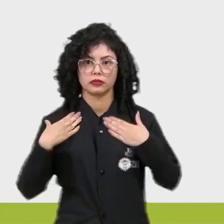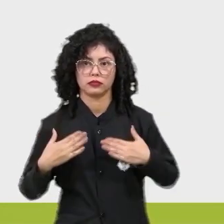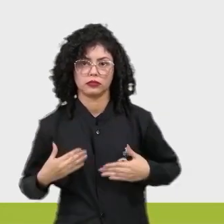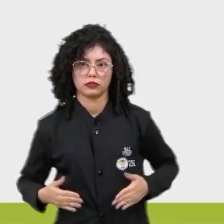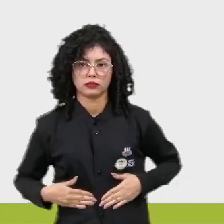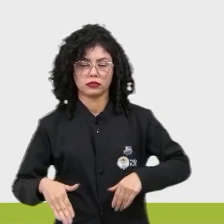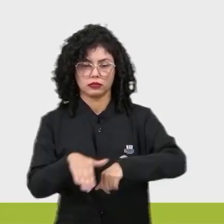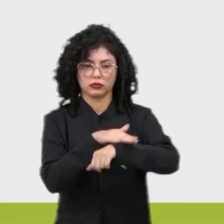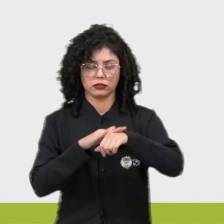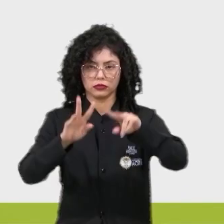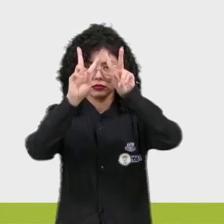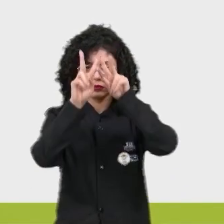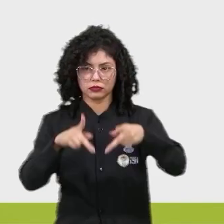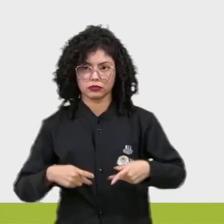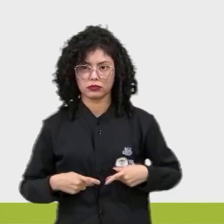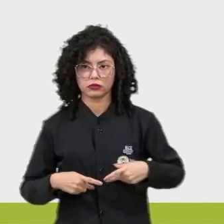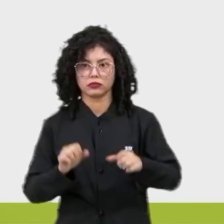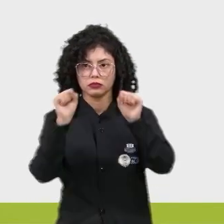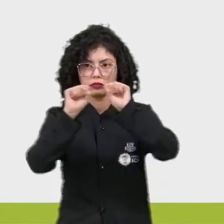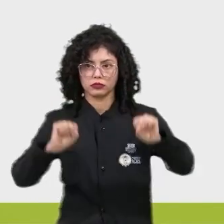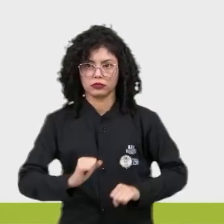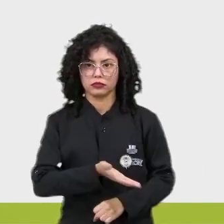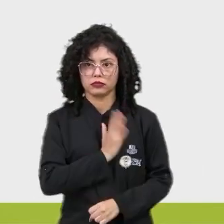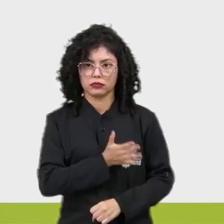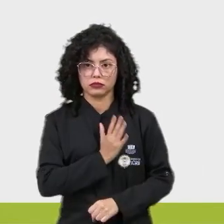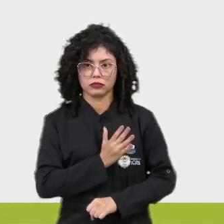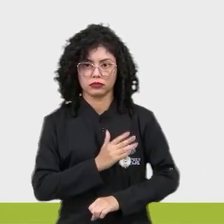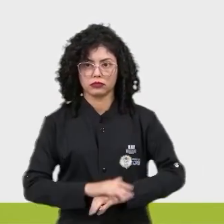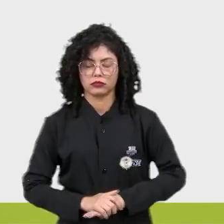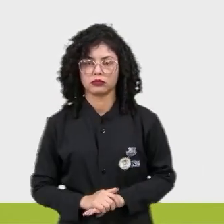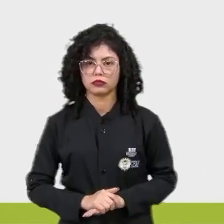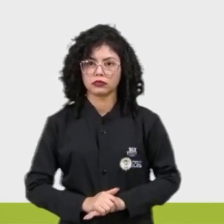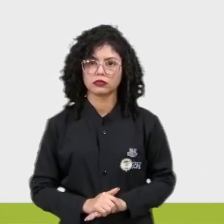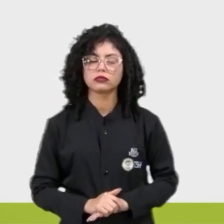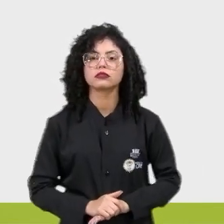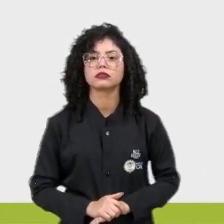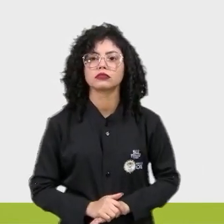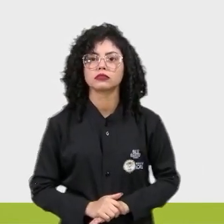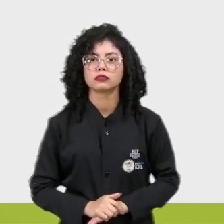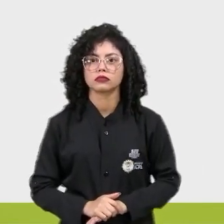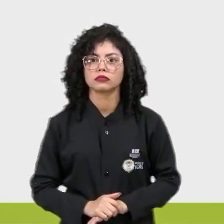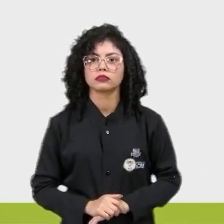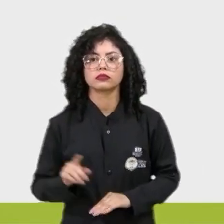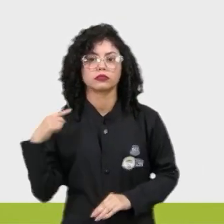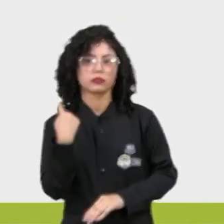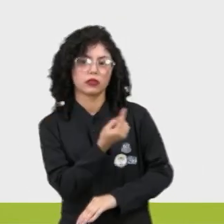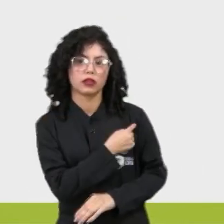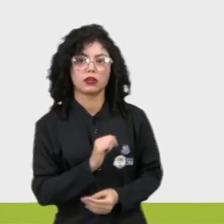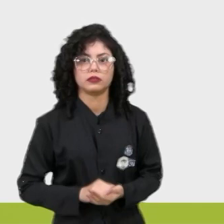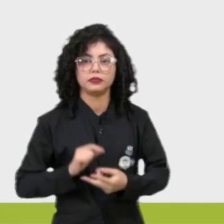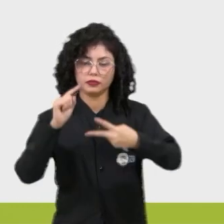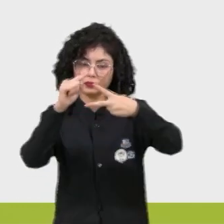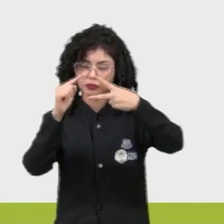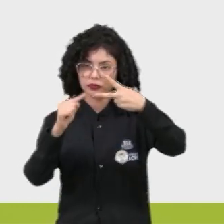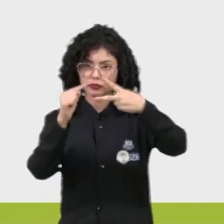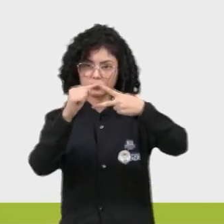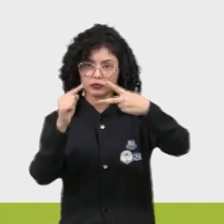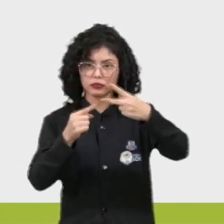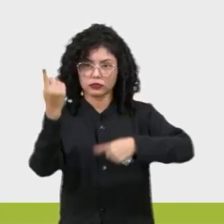a fisiologia do nosso sistema cardiovascular. Então, nós temos duas